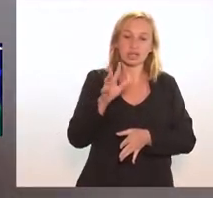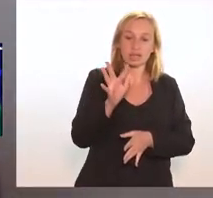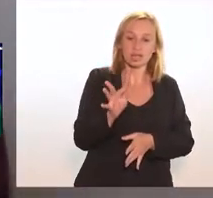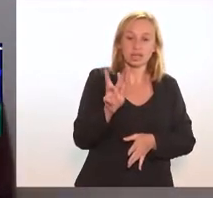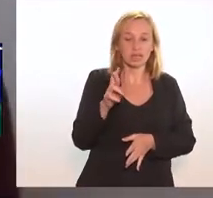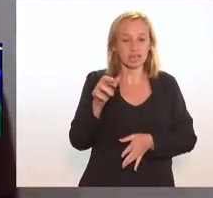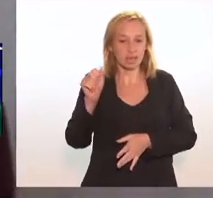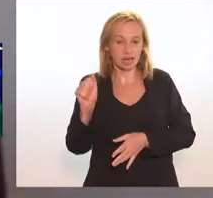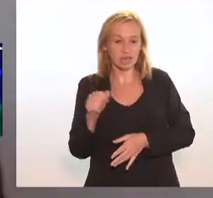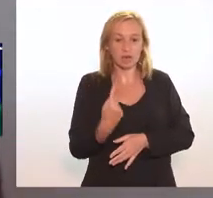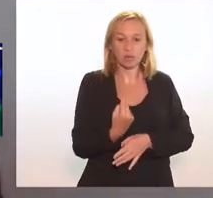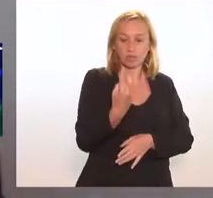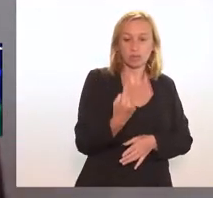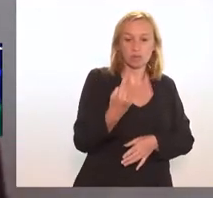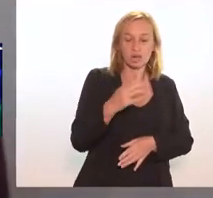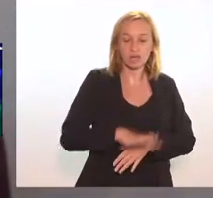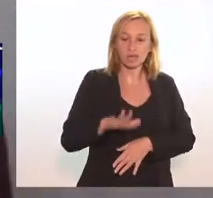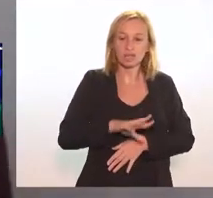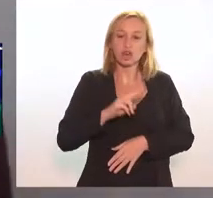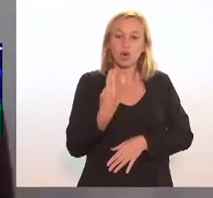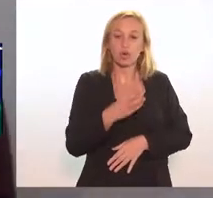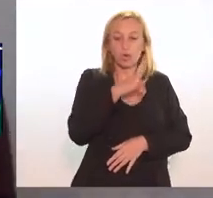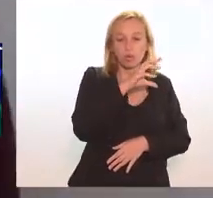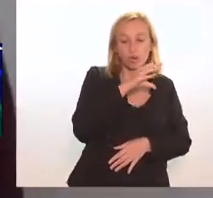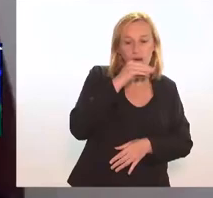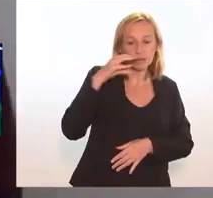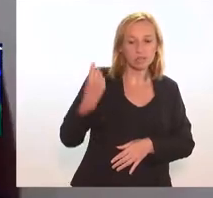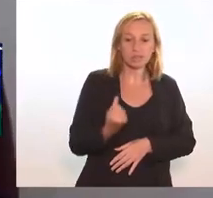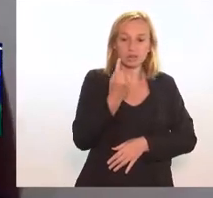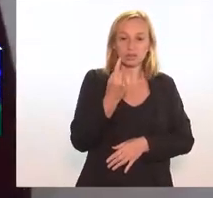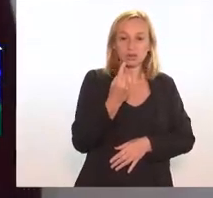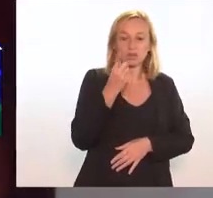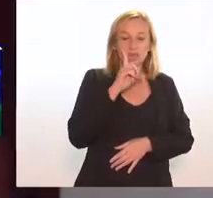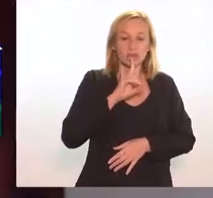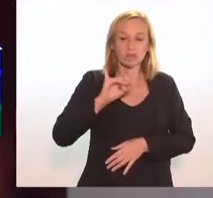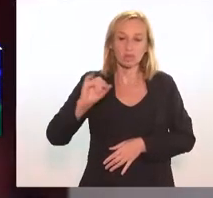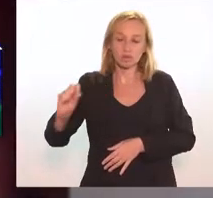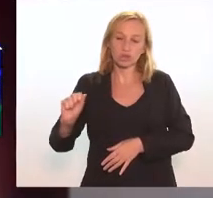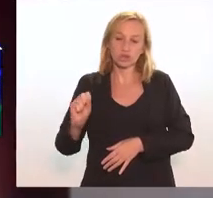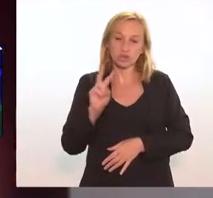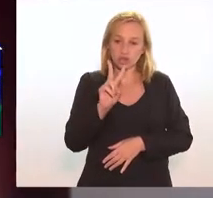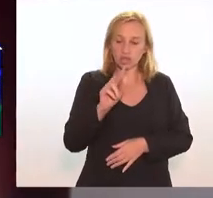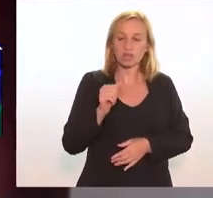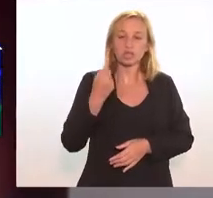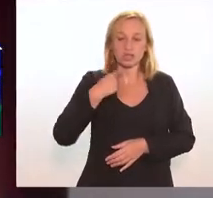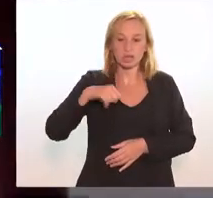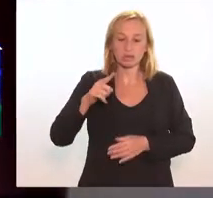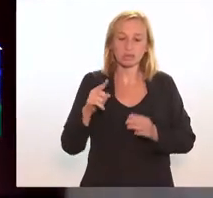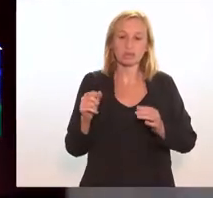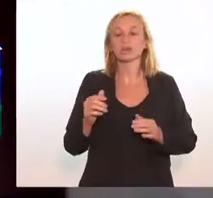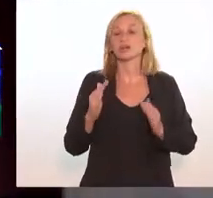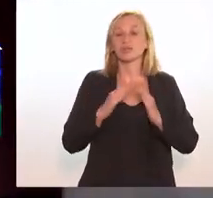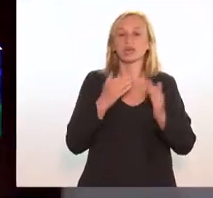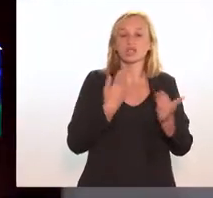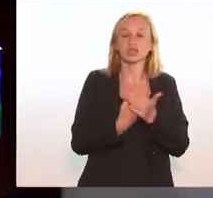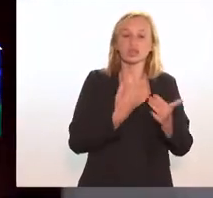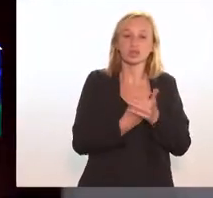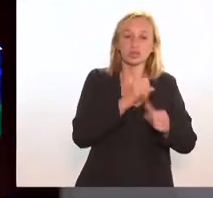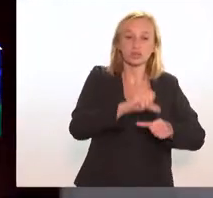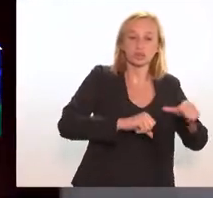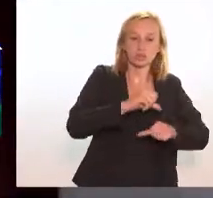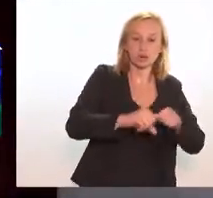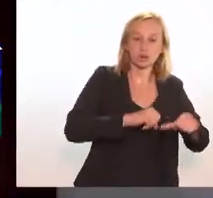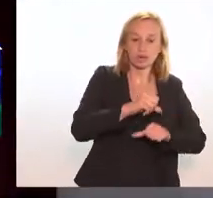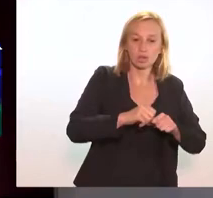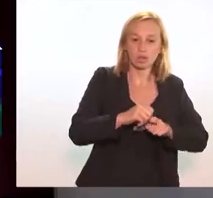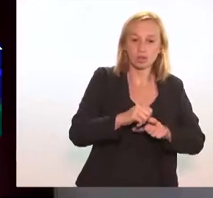uma criança ou um adolescente, após 2 dias na escola, ele troca pelo menos